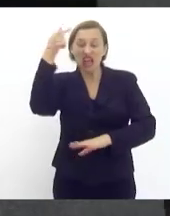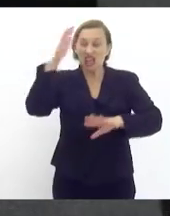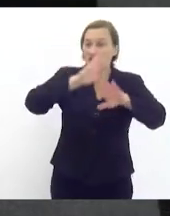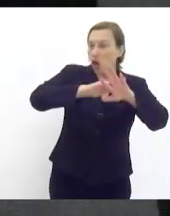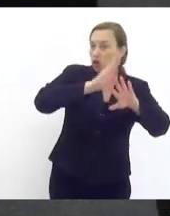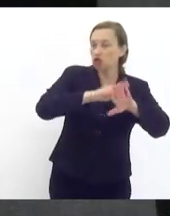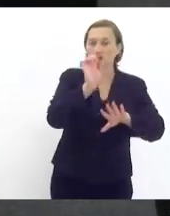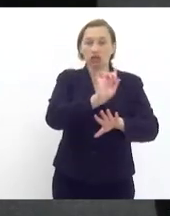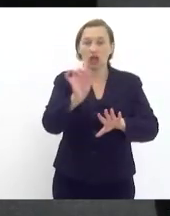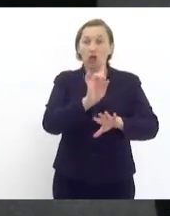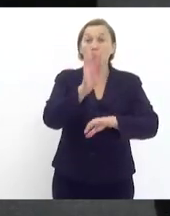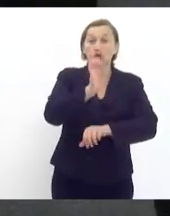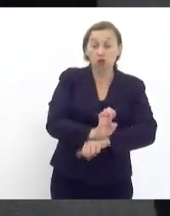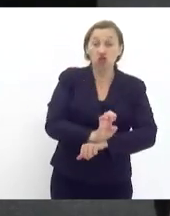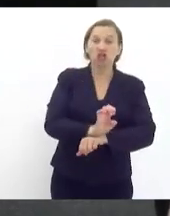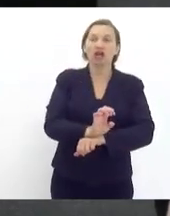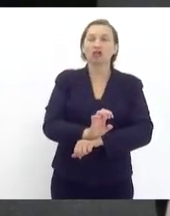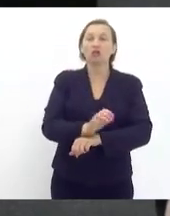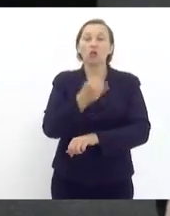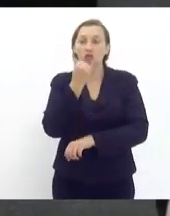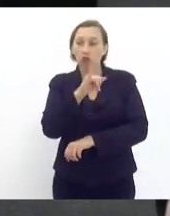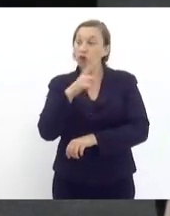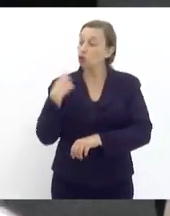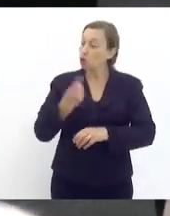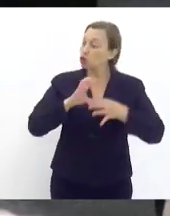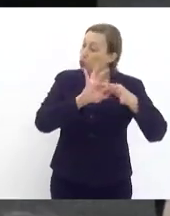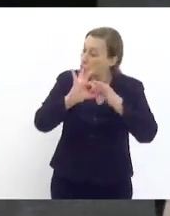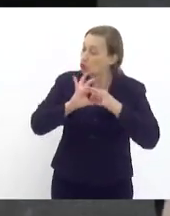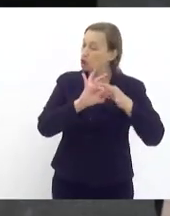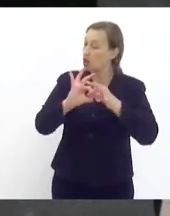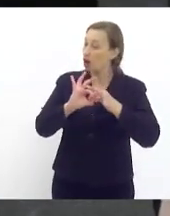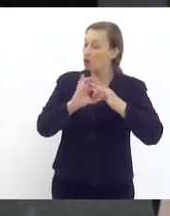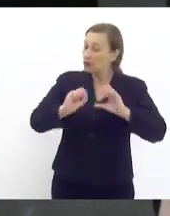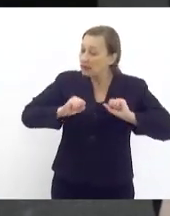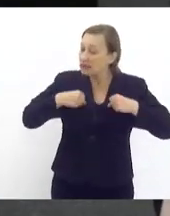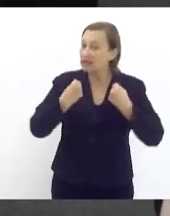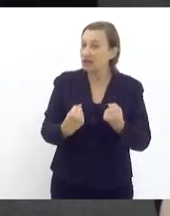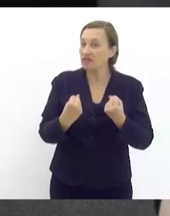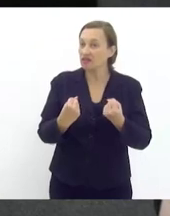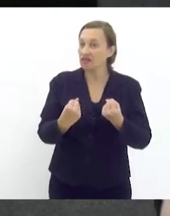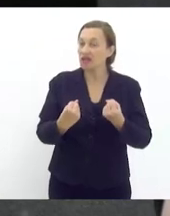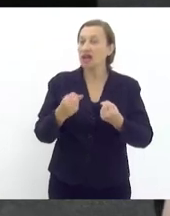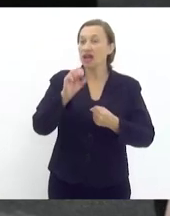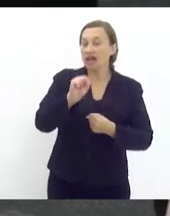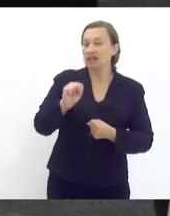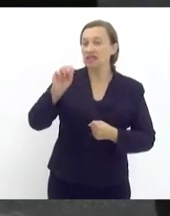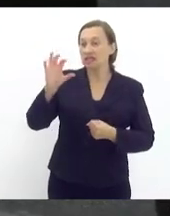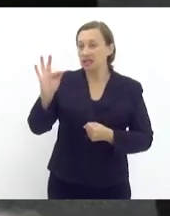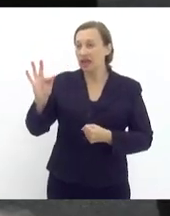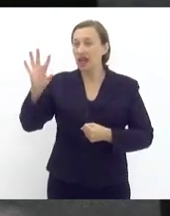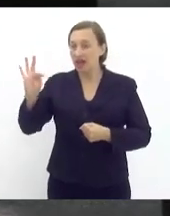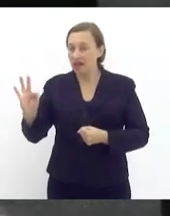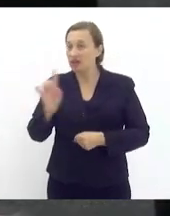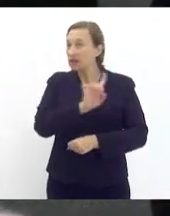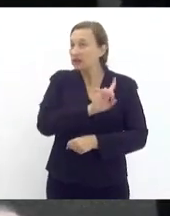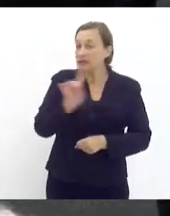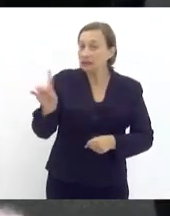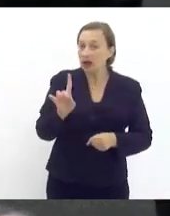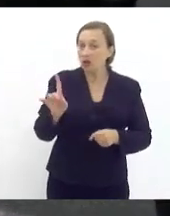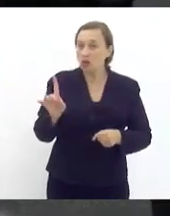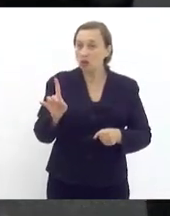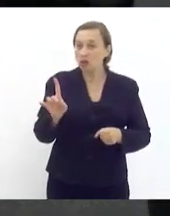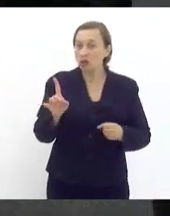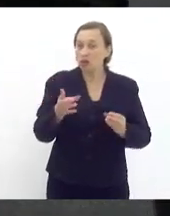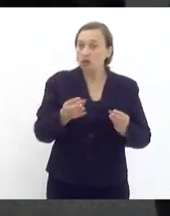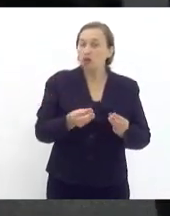uma bandeira da pauta do Estado Fluminense que nós Unidos devemos defender para que o STF Não cometa abrupta